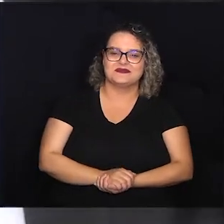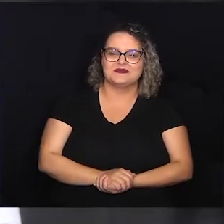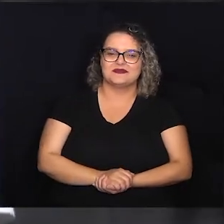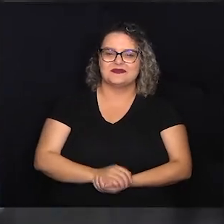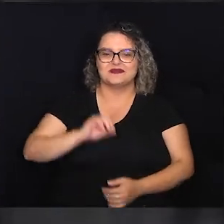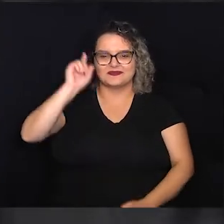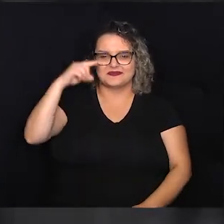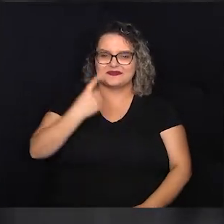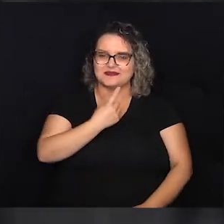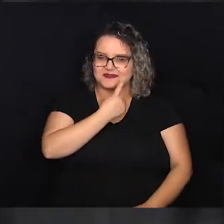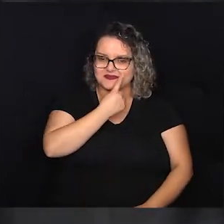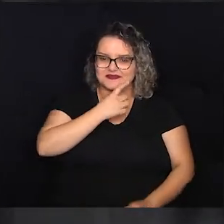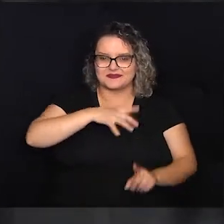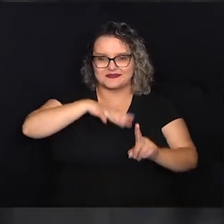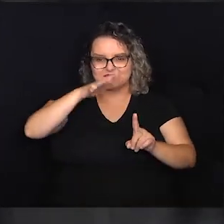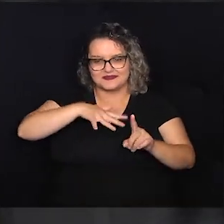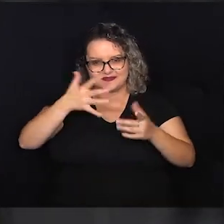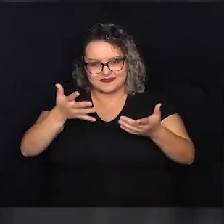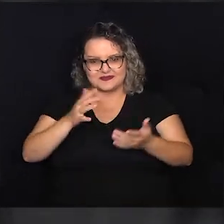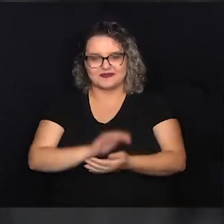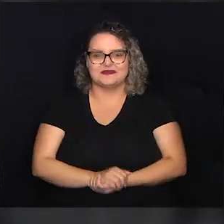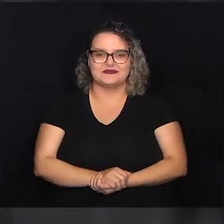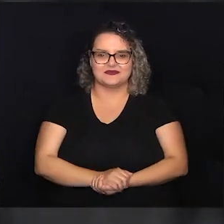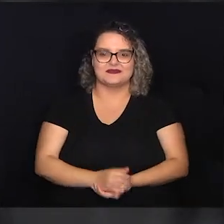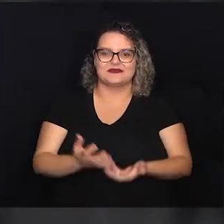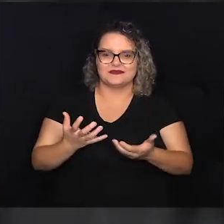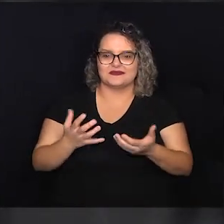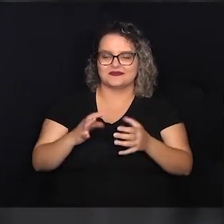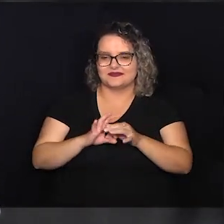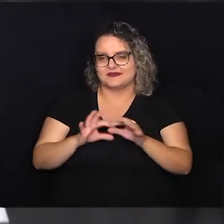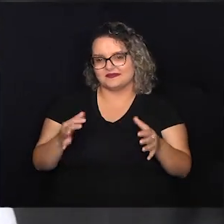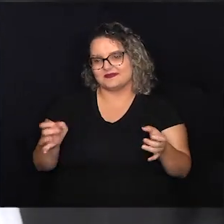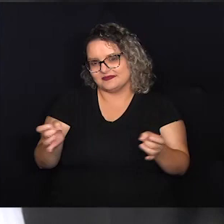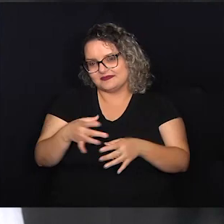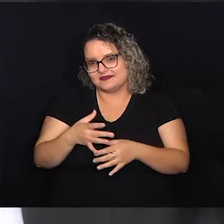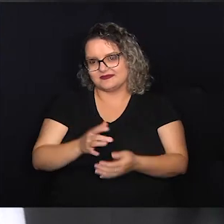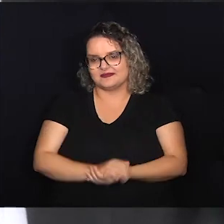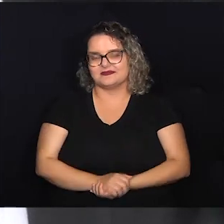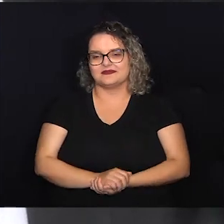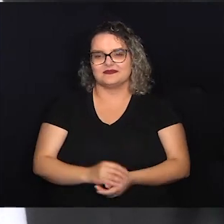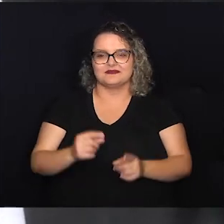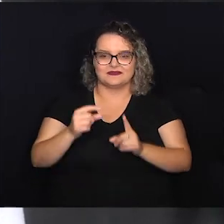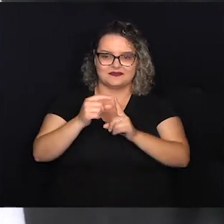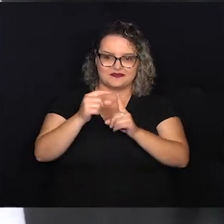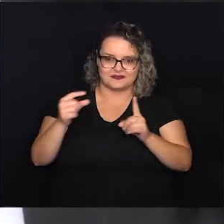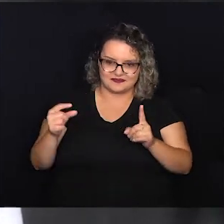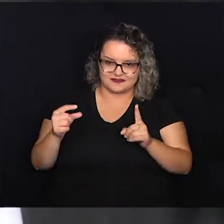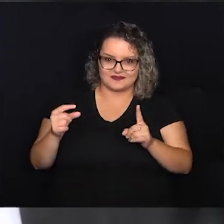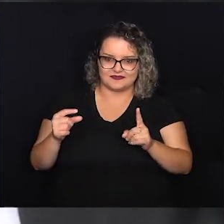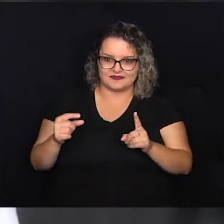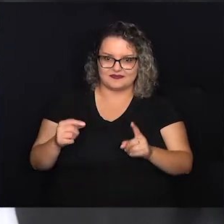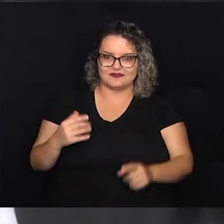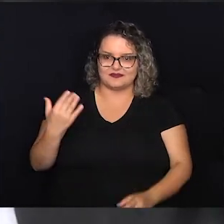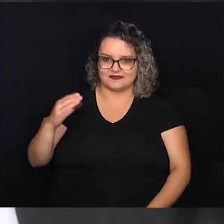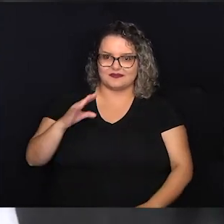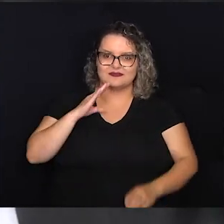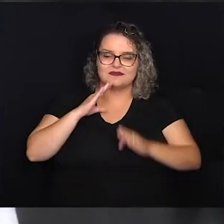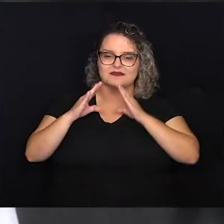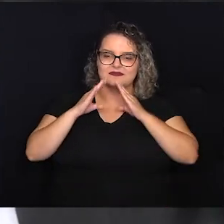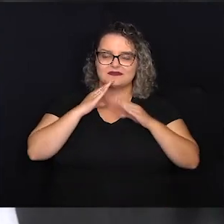Miriam, eu tenho uma admiração para você e quero deixar aqui terminar com a frase que até eu coloquei no